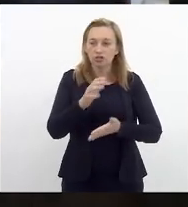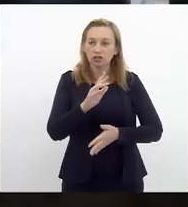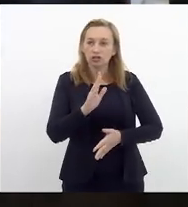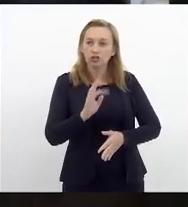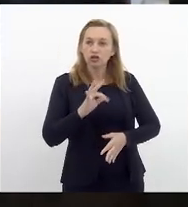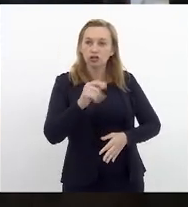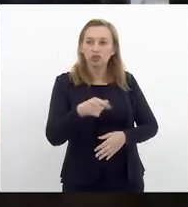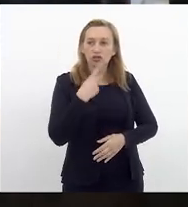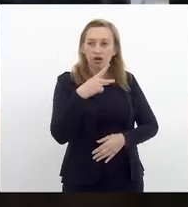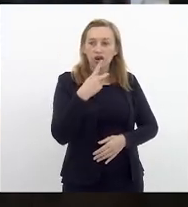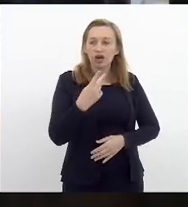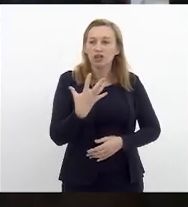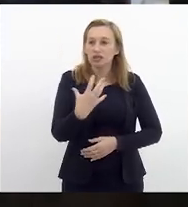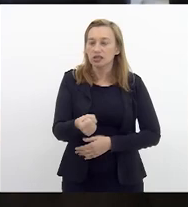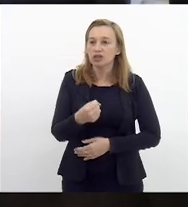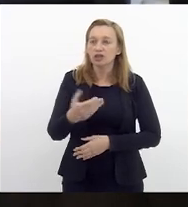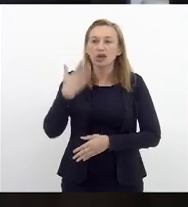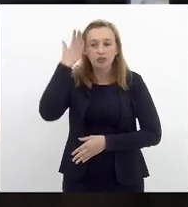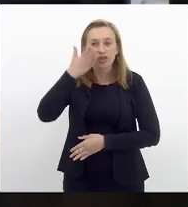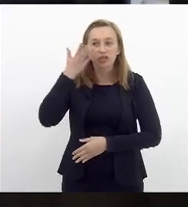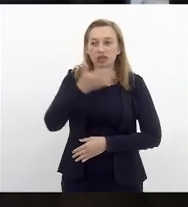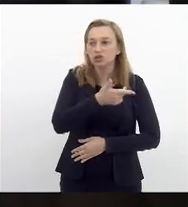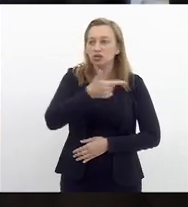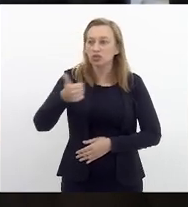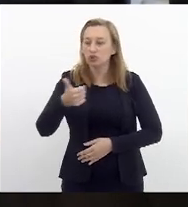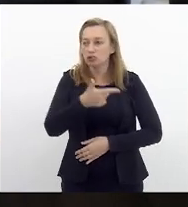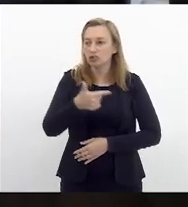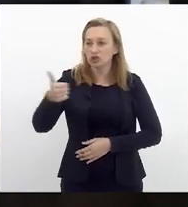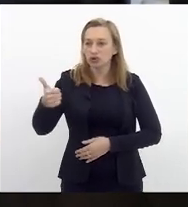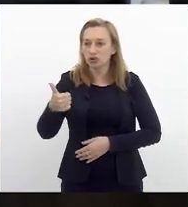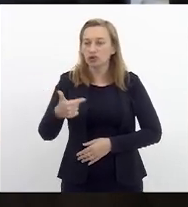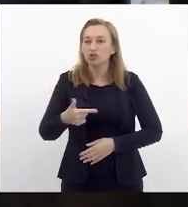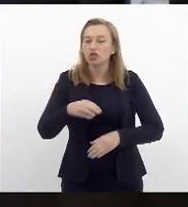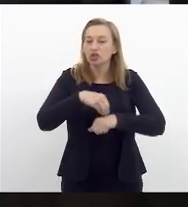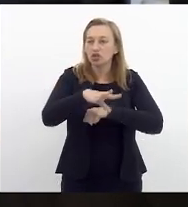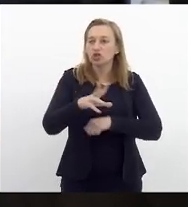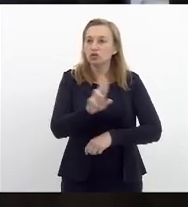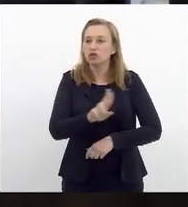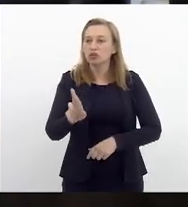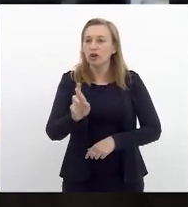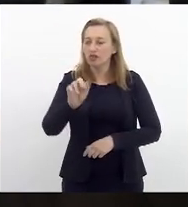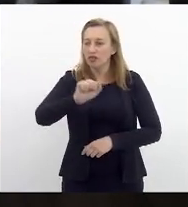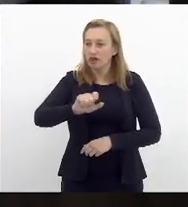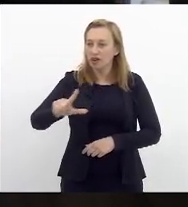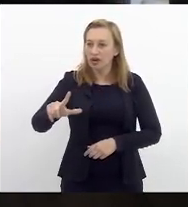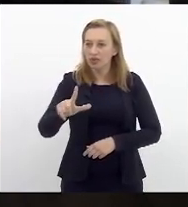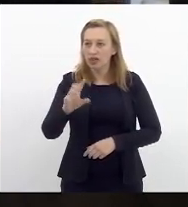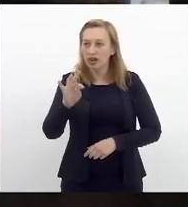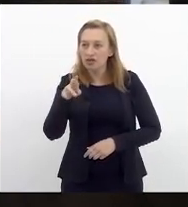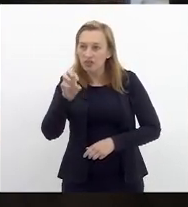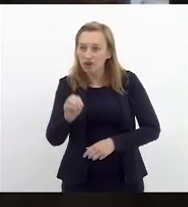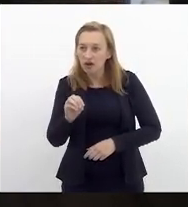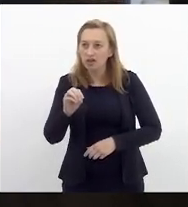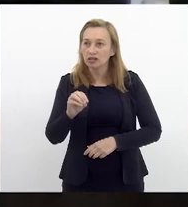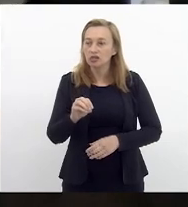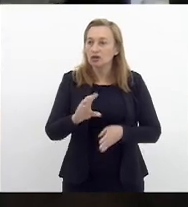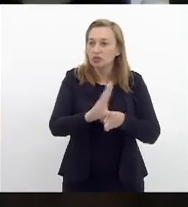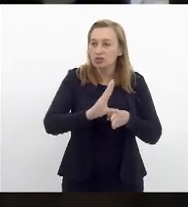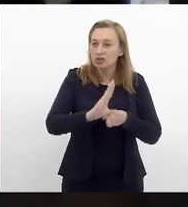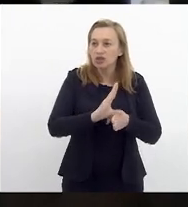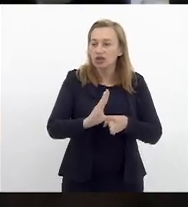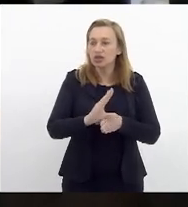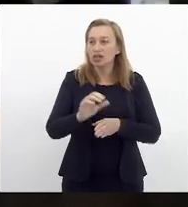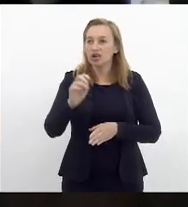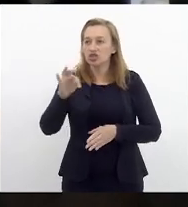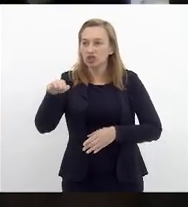parecer é favorável à mensagem 12/2021, que indica o nome do senhor Rafael Carvalho de Menezes como conselheiro da Agenersa,